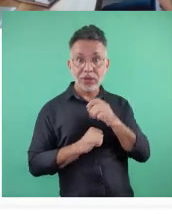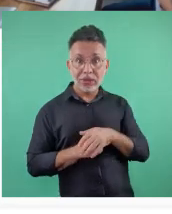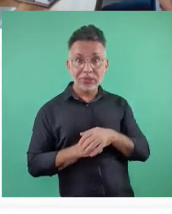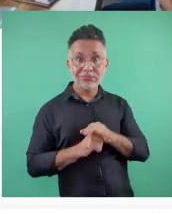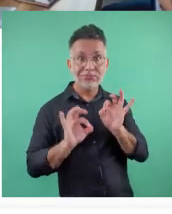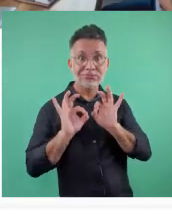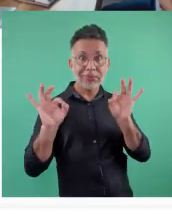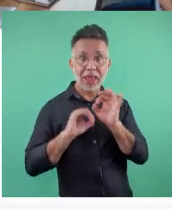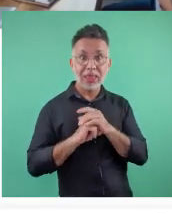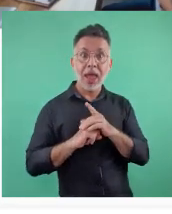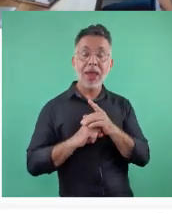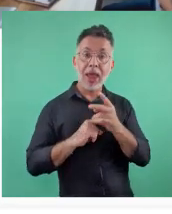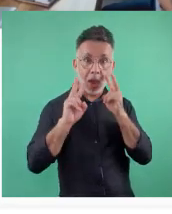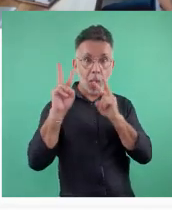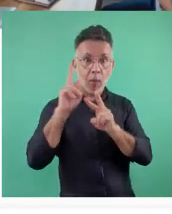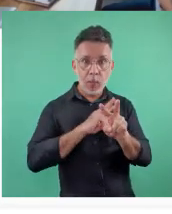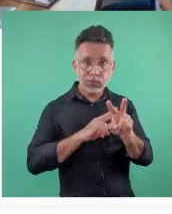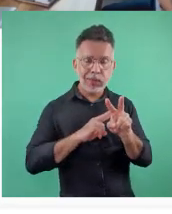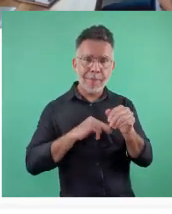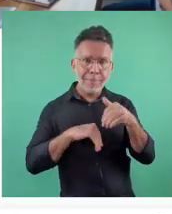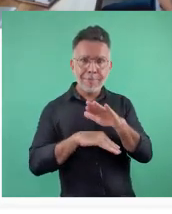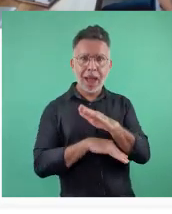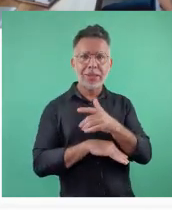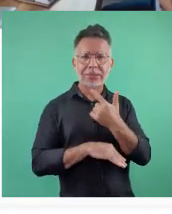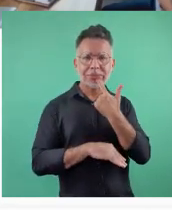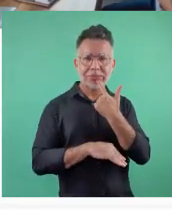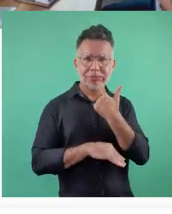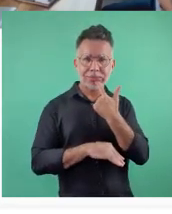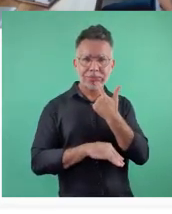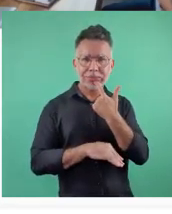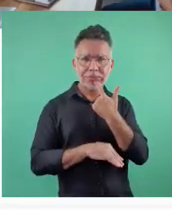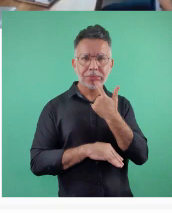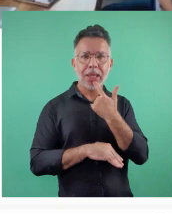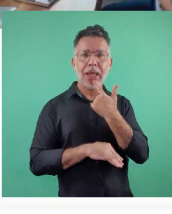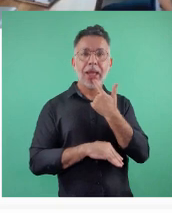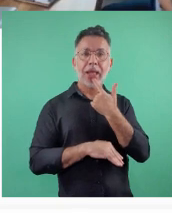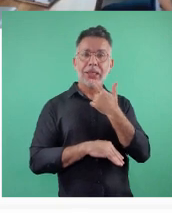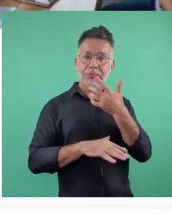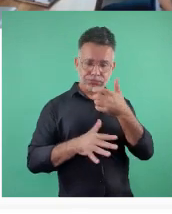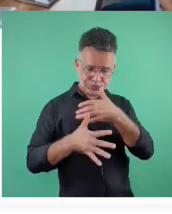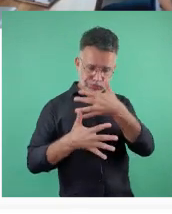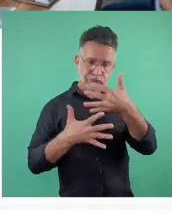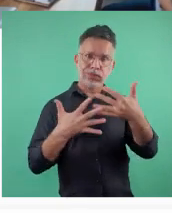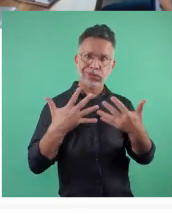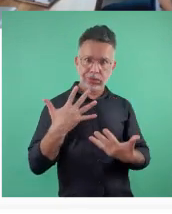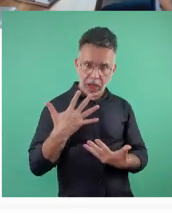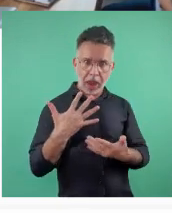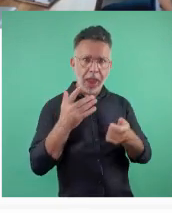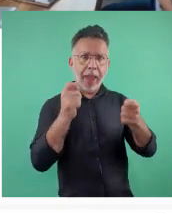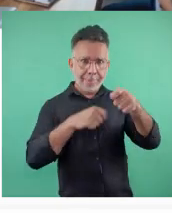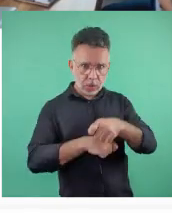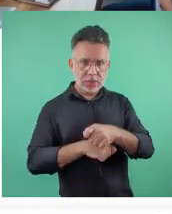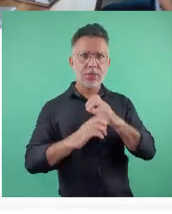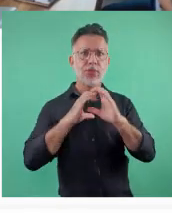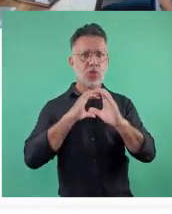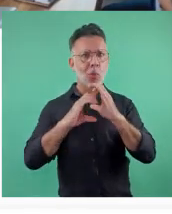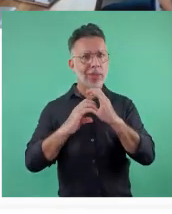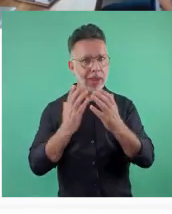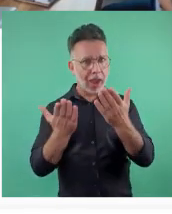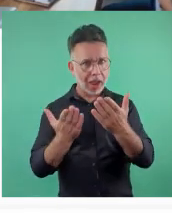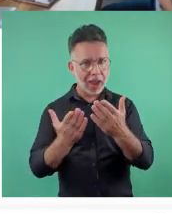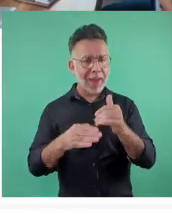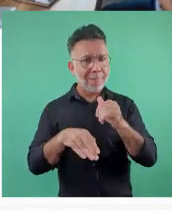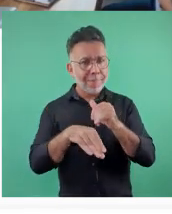surdo profundo que não tem condições de ter uma audição. E aí, com o apoio visual mais a